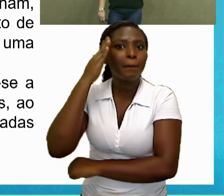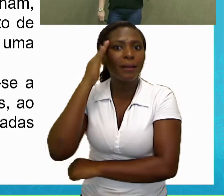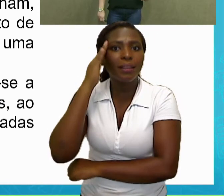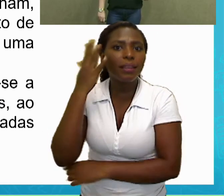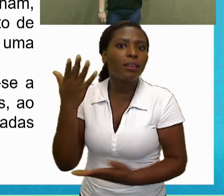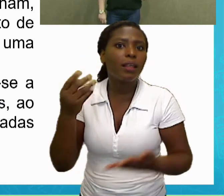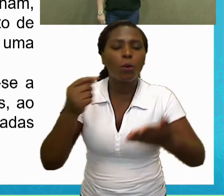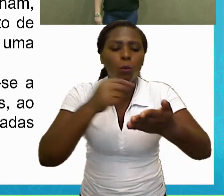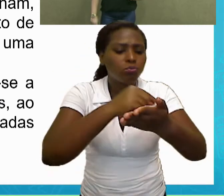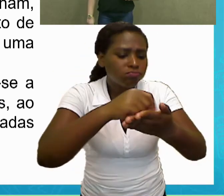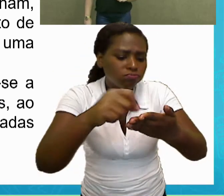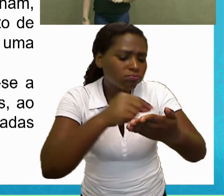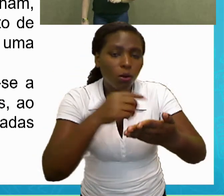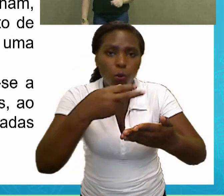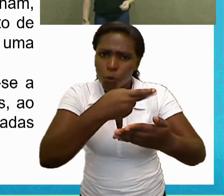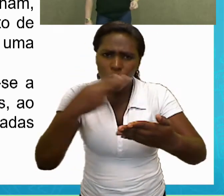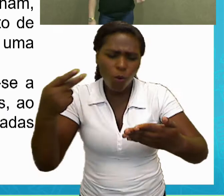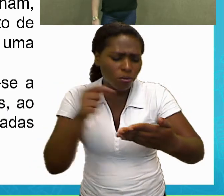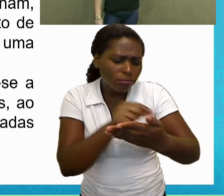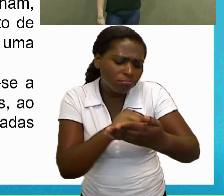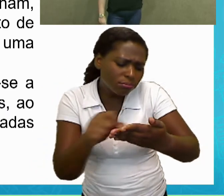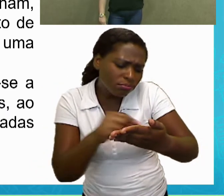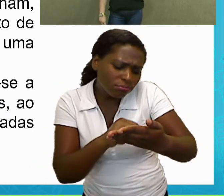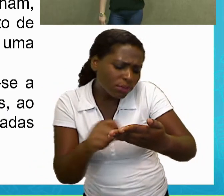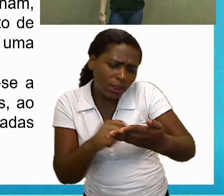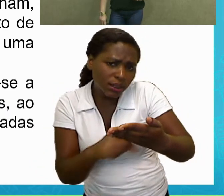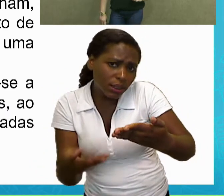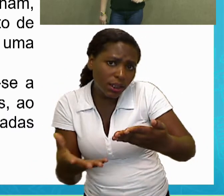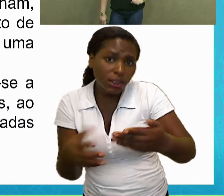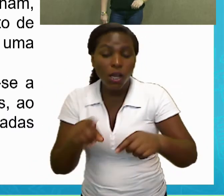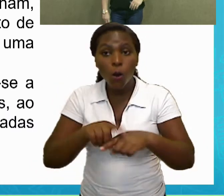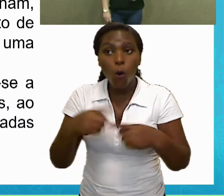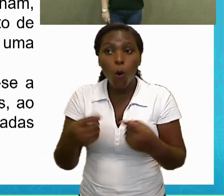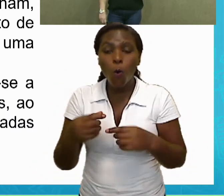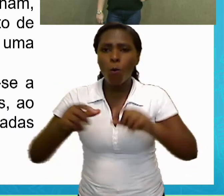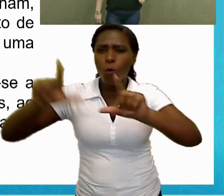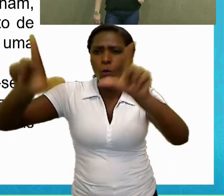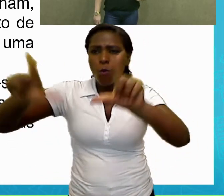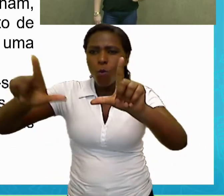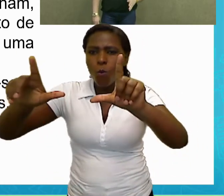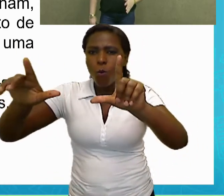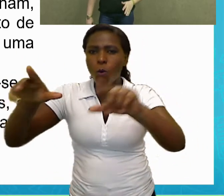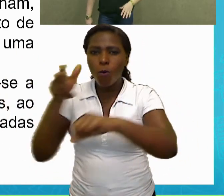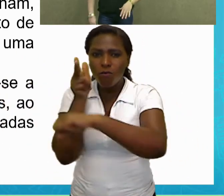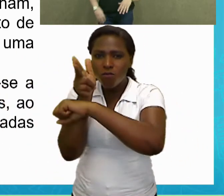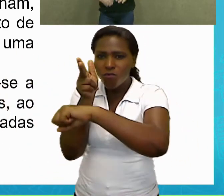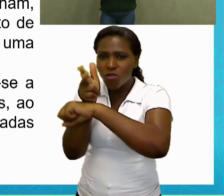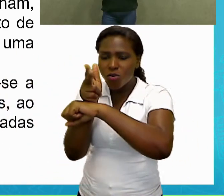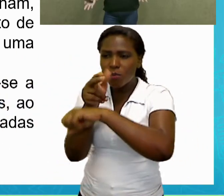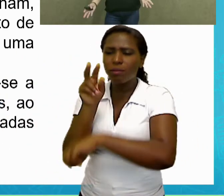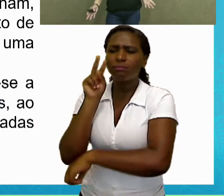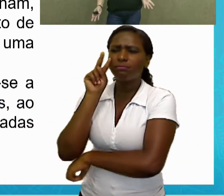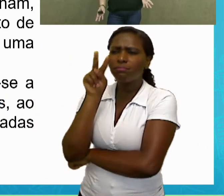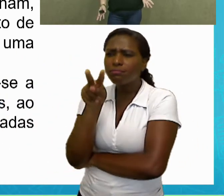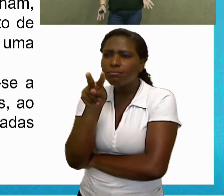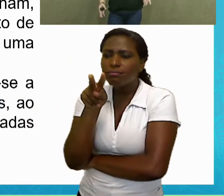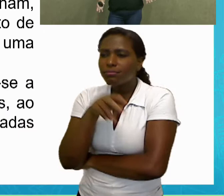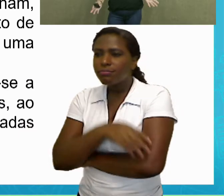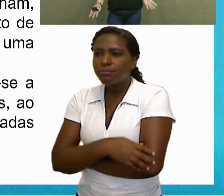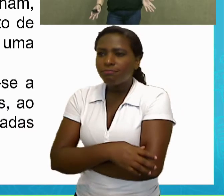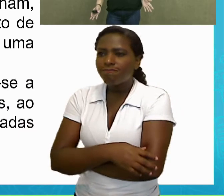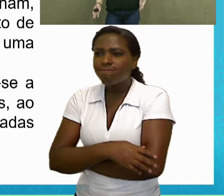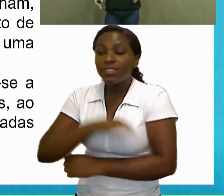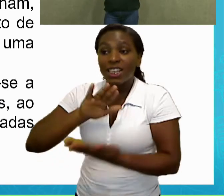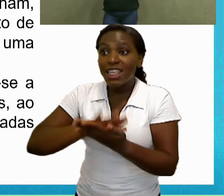uma forma mais subjetiva, para entendermos um filme, uma peça de teatro, um texto